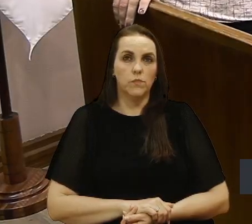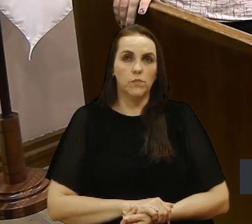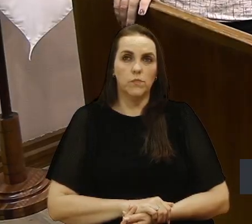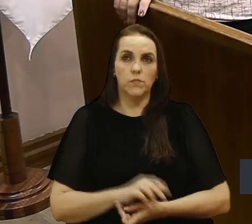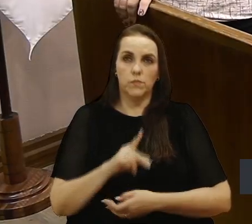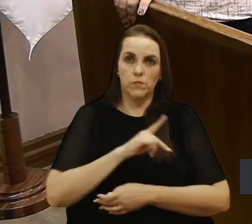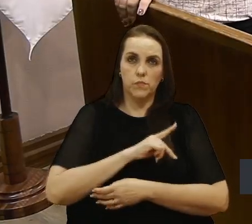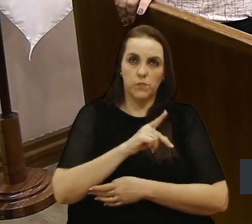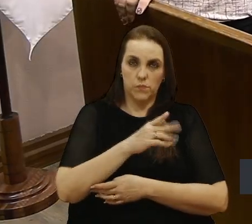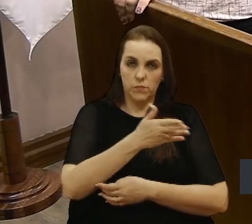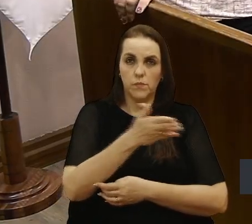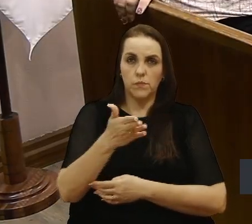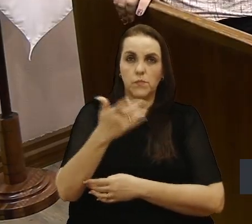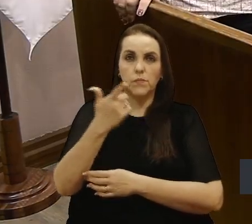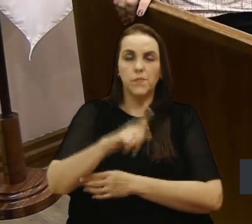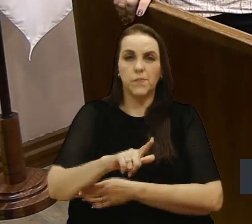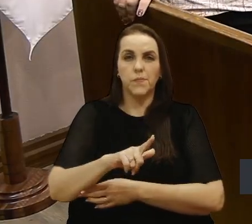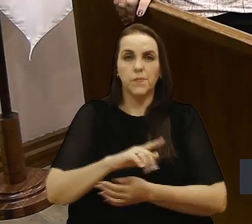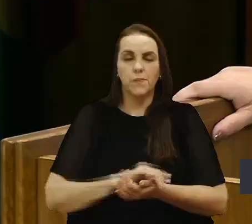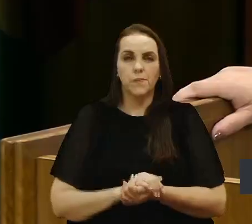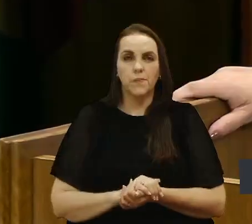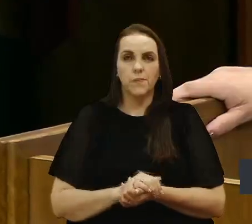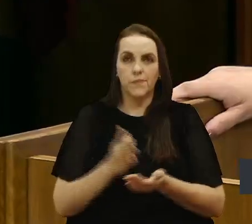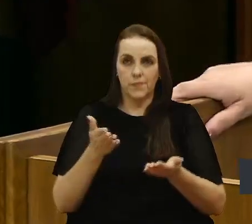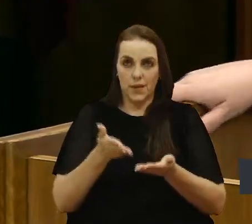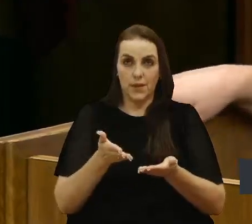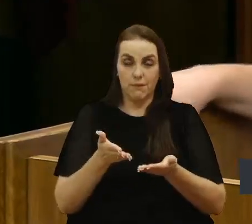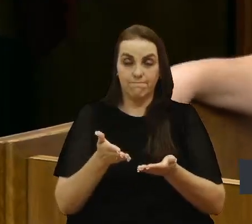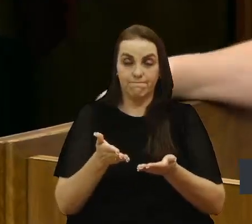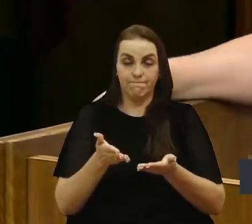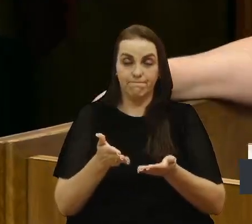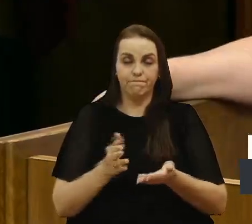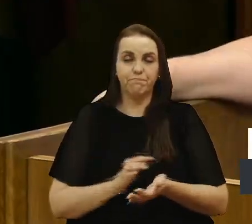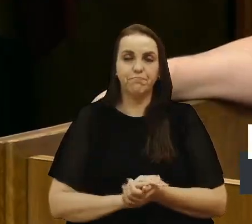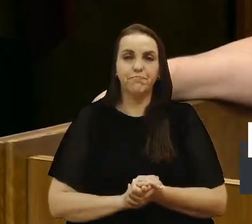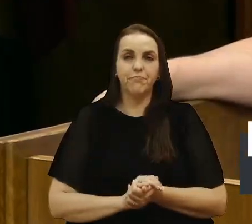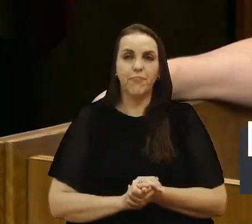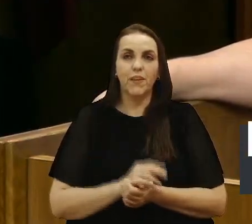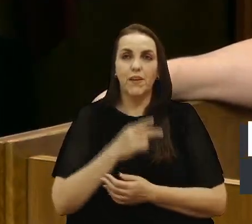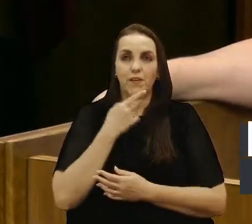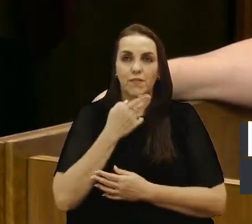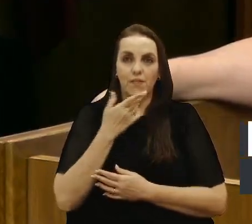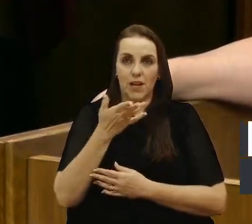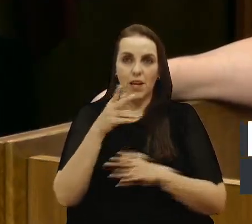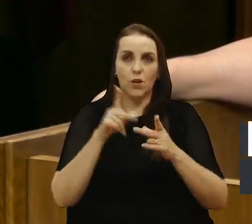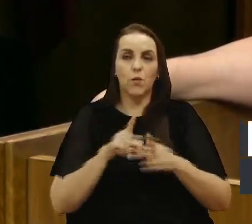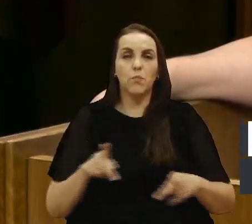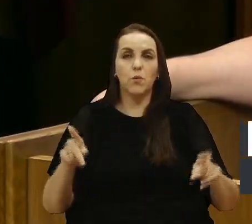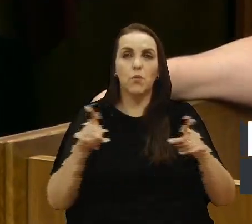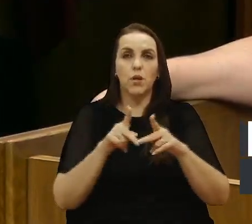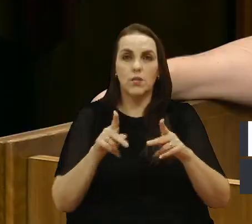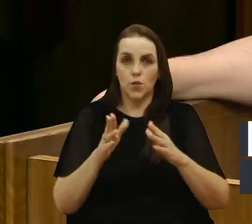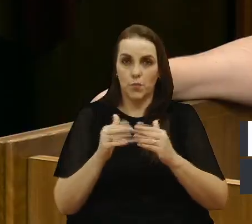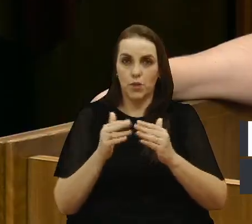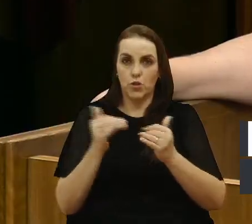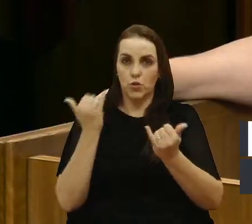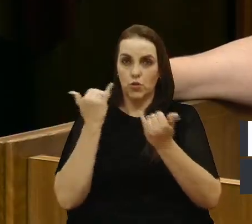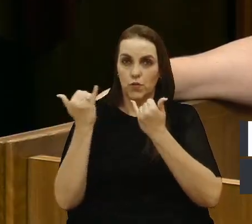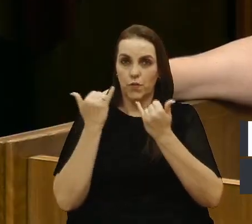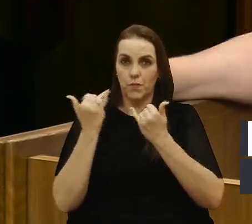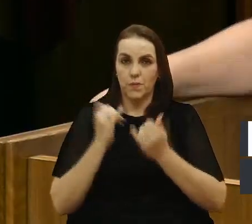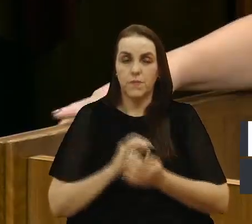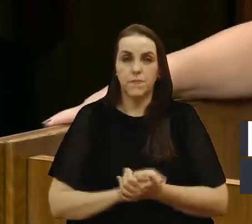Senhor presidente, novamente estamos aqui, para falar com a população sobre esse pedido de